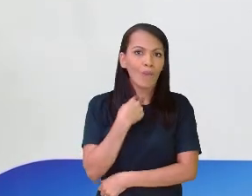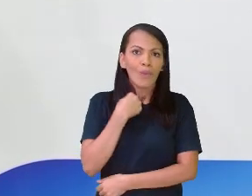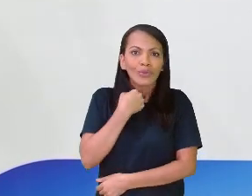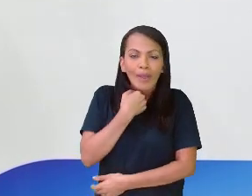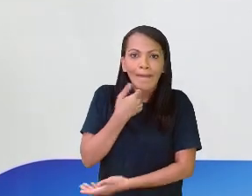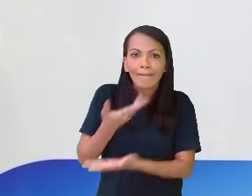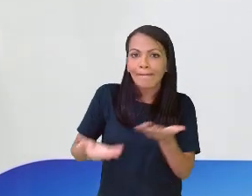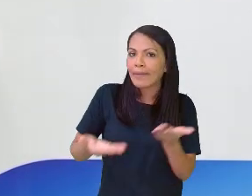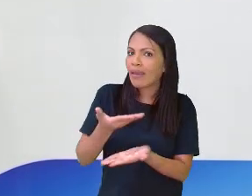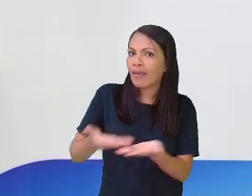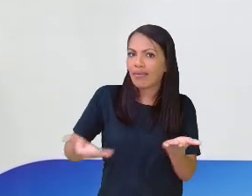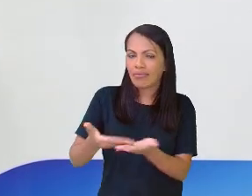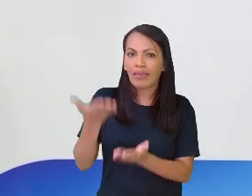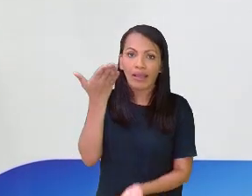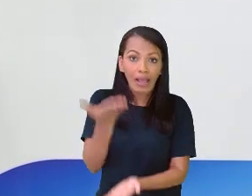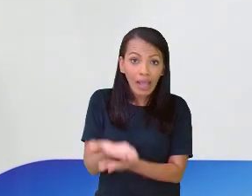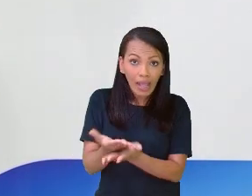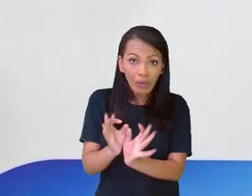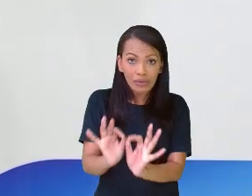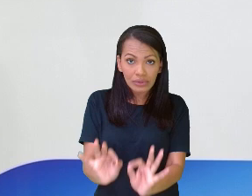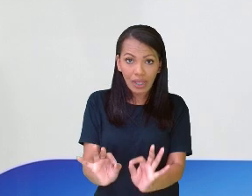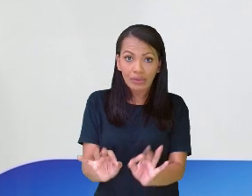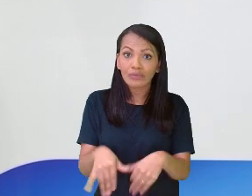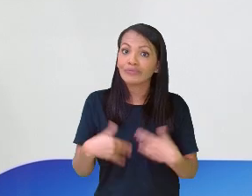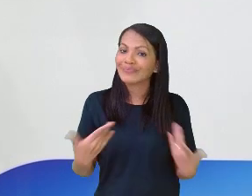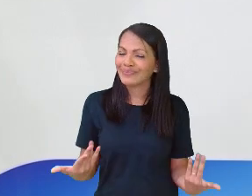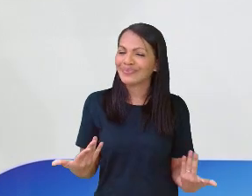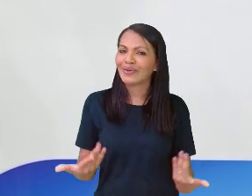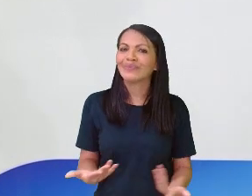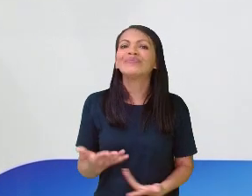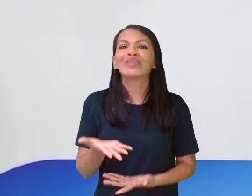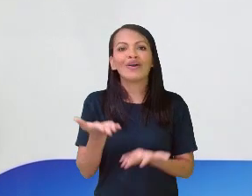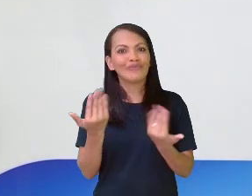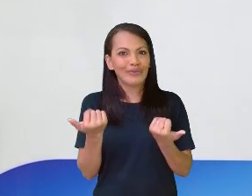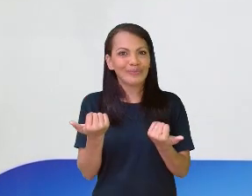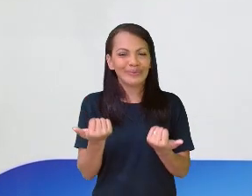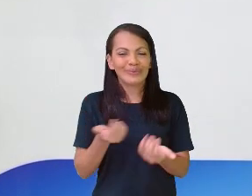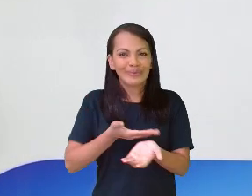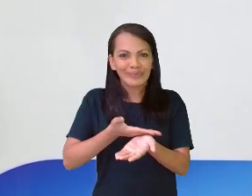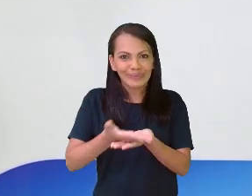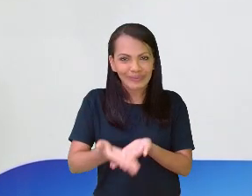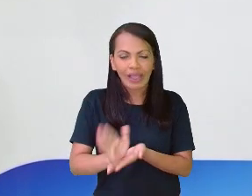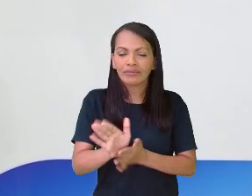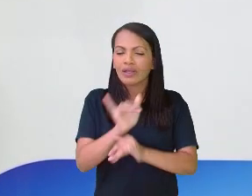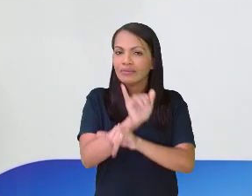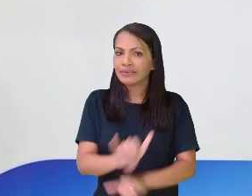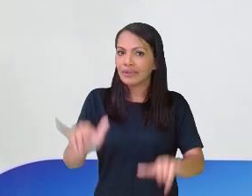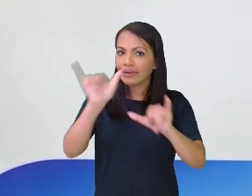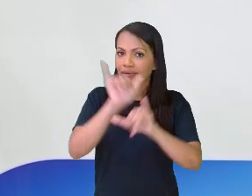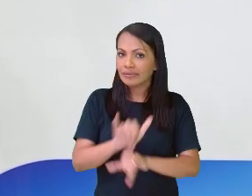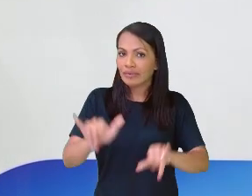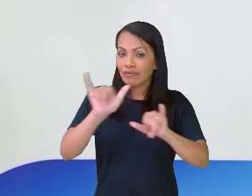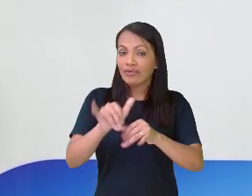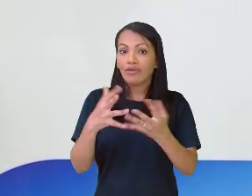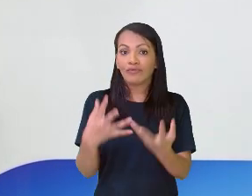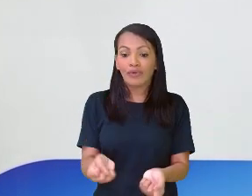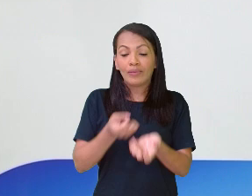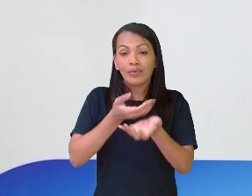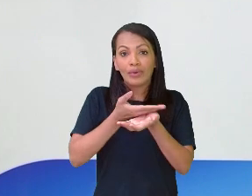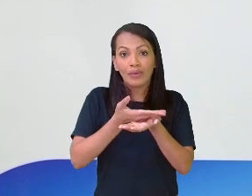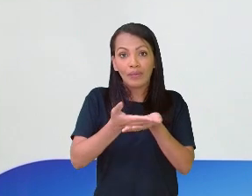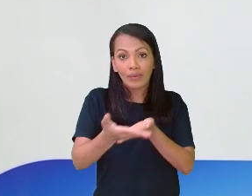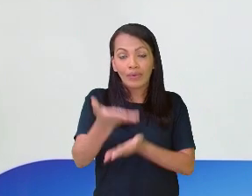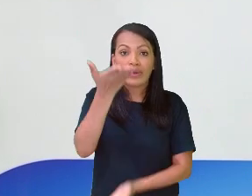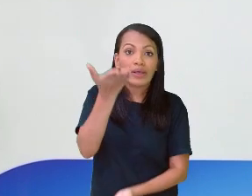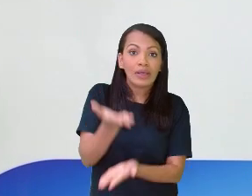é deixar de assistir às aulas. Tá certo, gente? Então, vamos lá. Recadinhos dados, a gente vai começar a